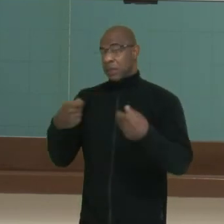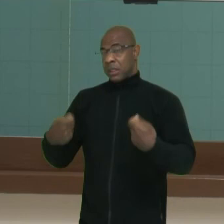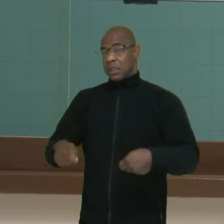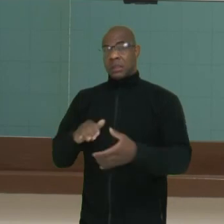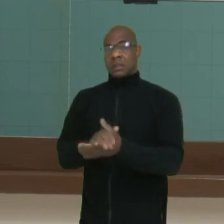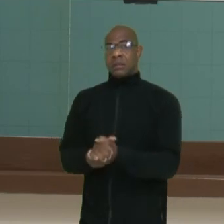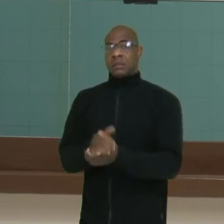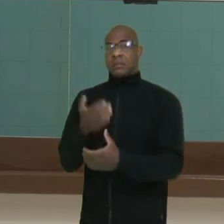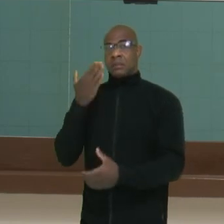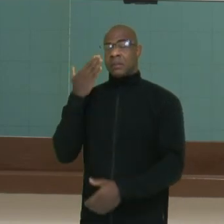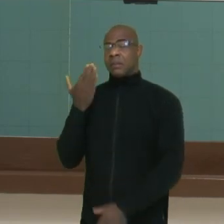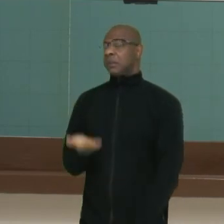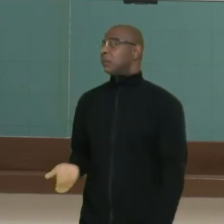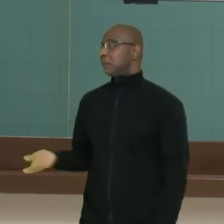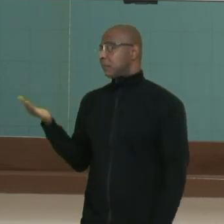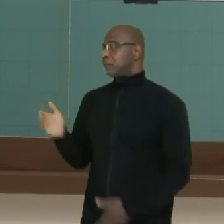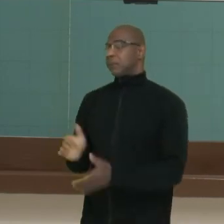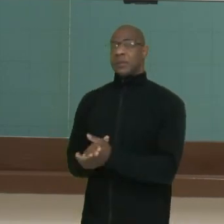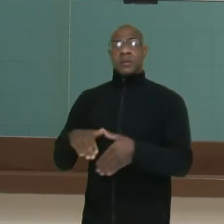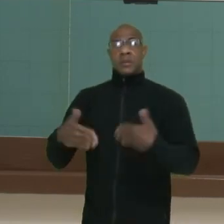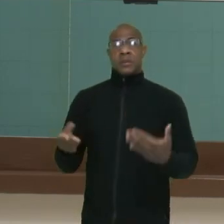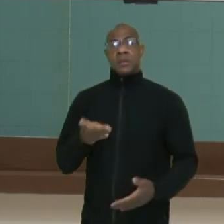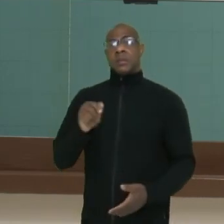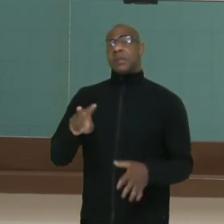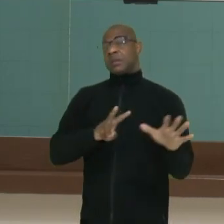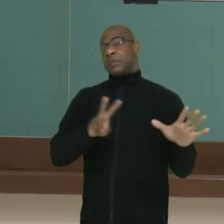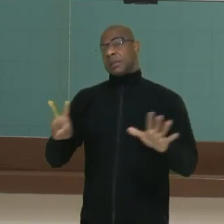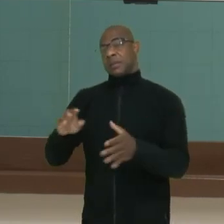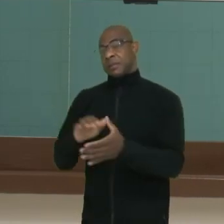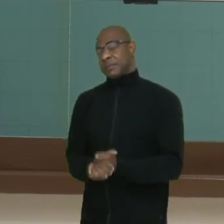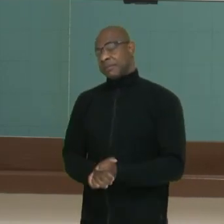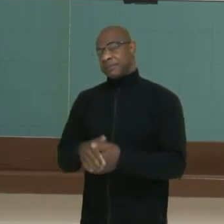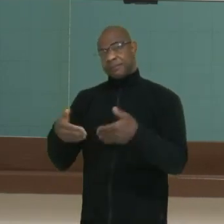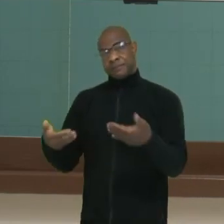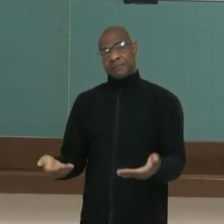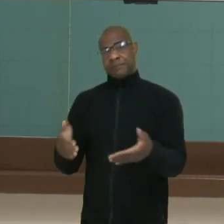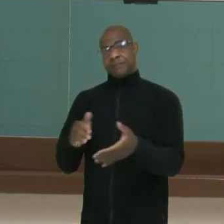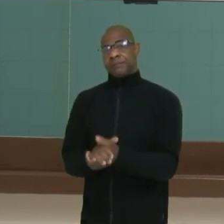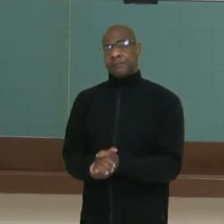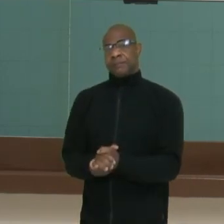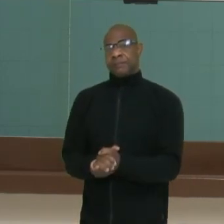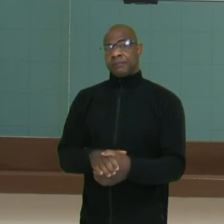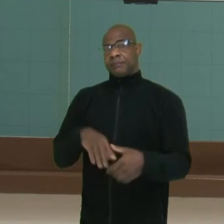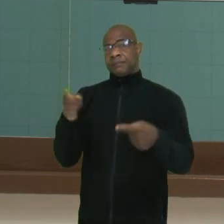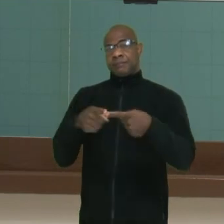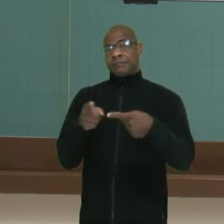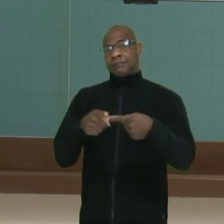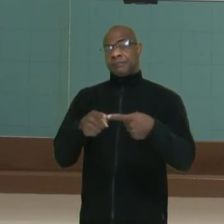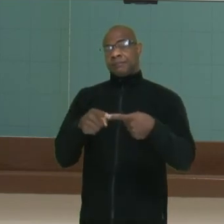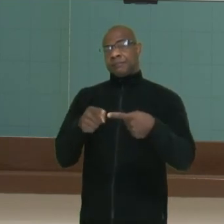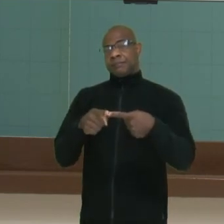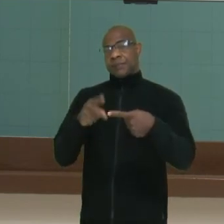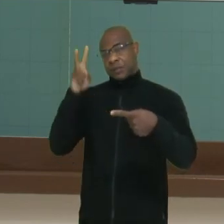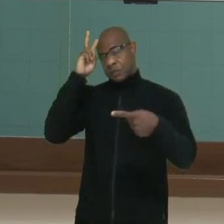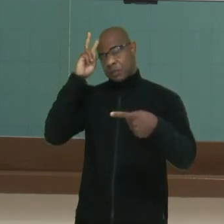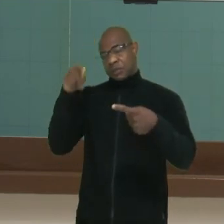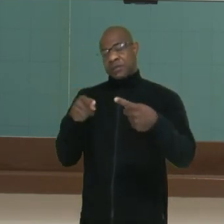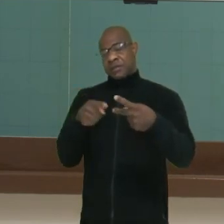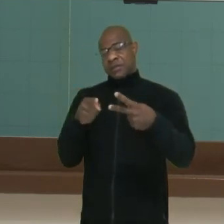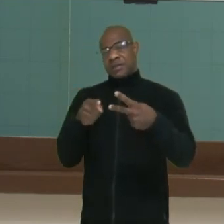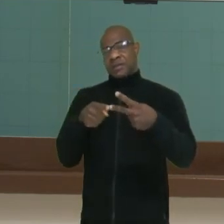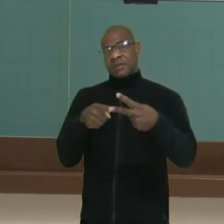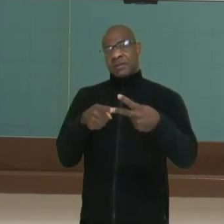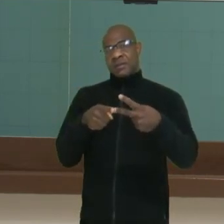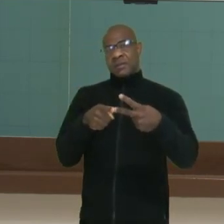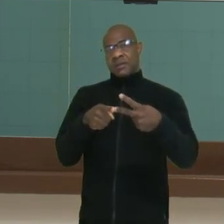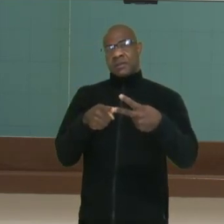dar uma olhadinha aqui quais são os dias da semana. Nós temos ali, ó, Monday, que é a segunda-feira, começando no